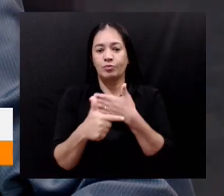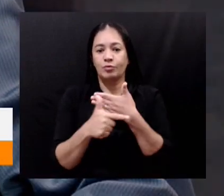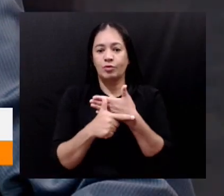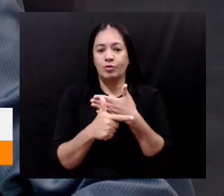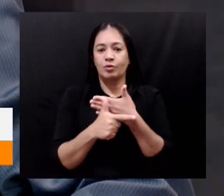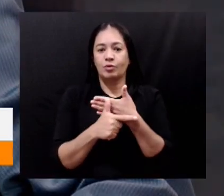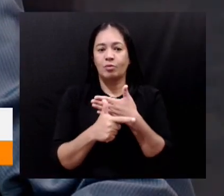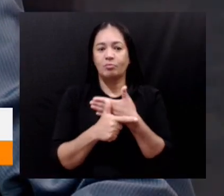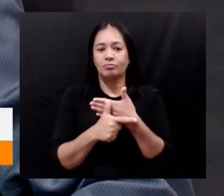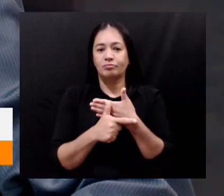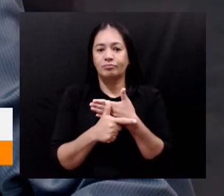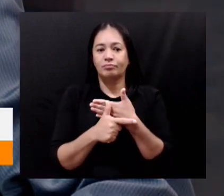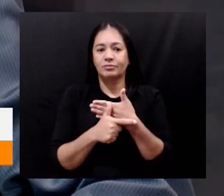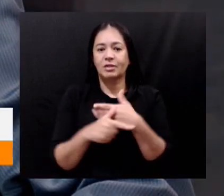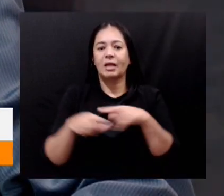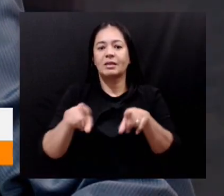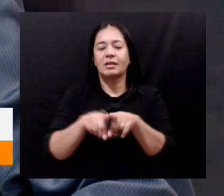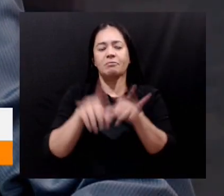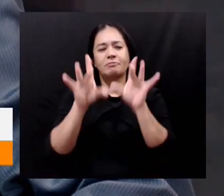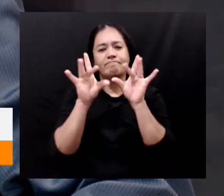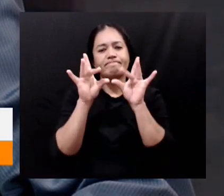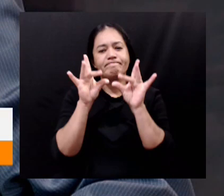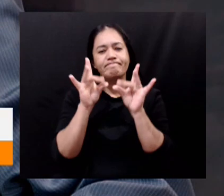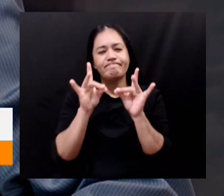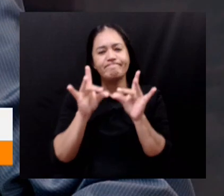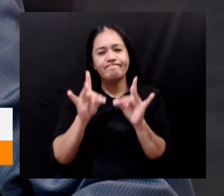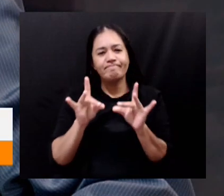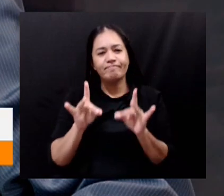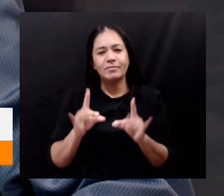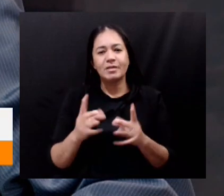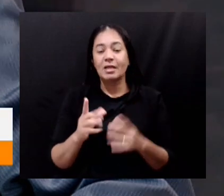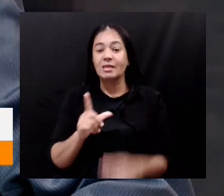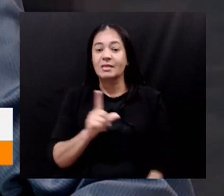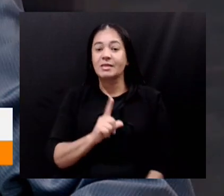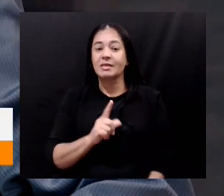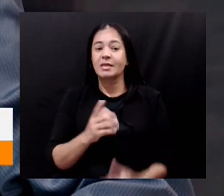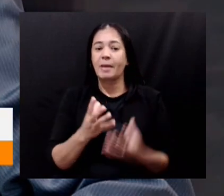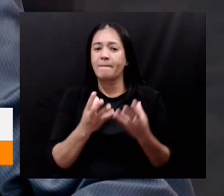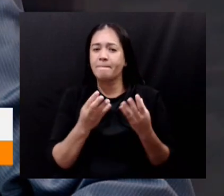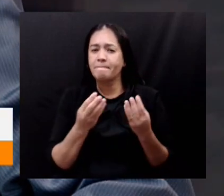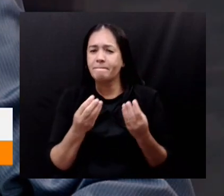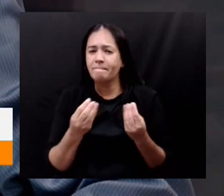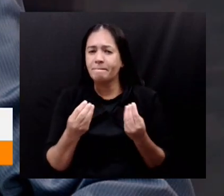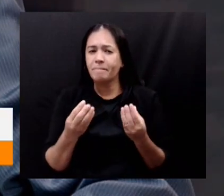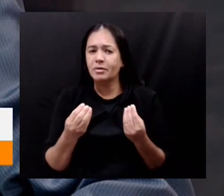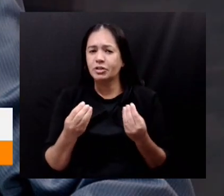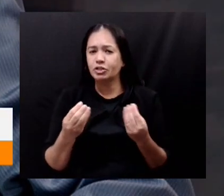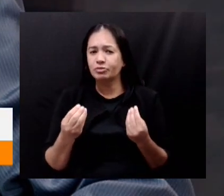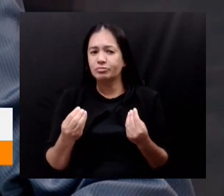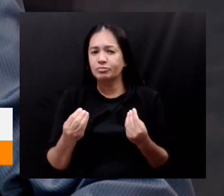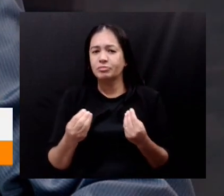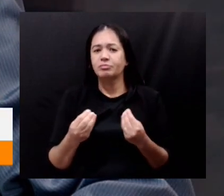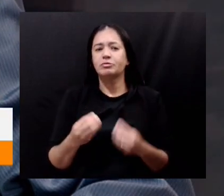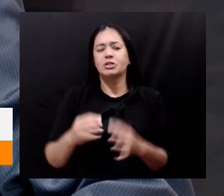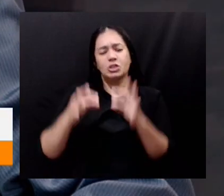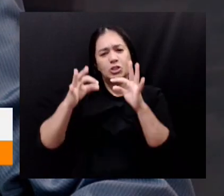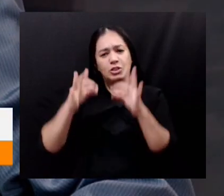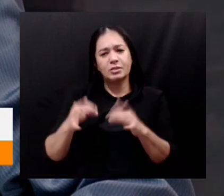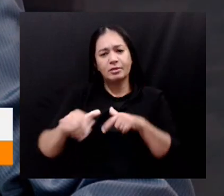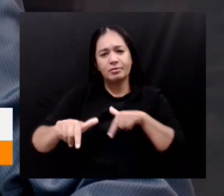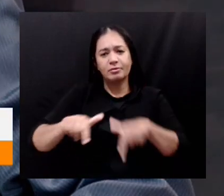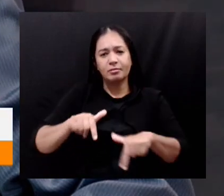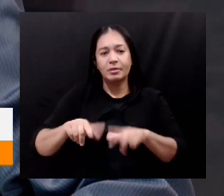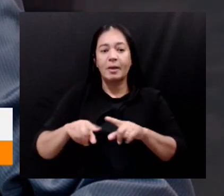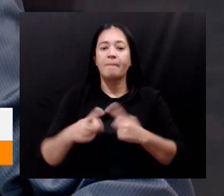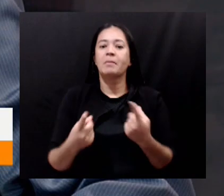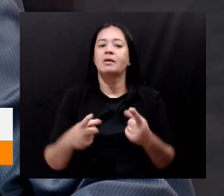tudo, é criterioso. Eu sempre digo, tem muita gente válida trabalhando no mercado, tem muita gente honesta, mas ao mesmo tempo a gente recebe